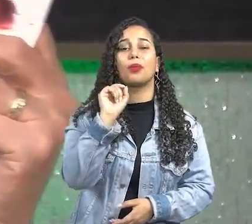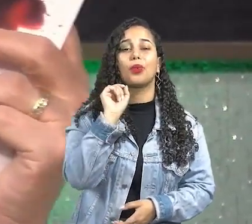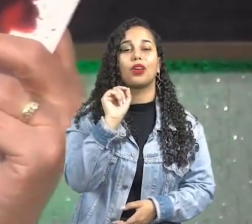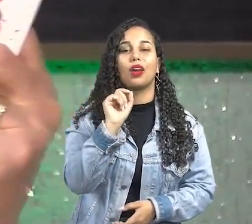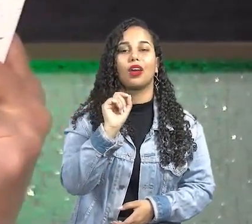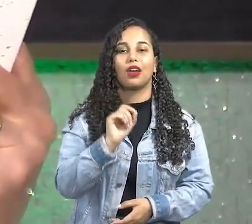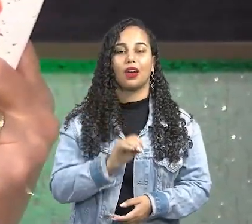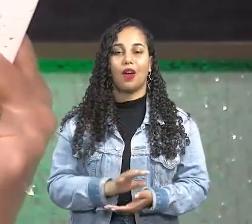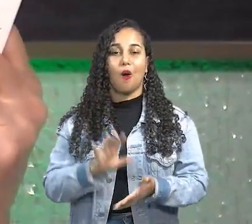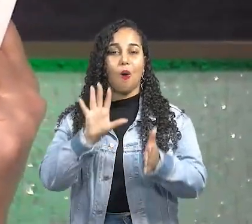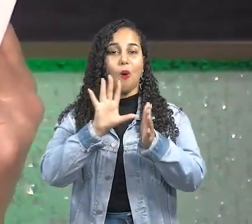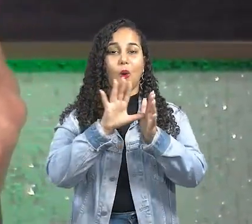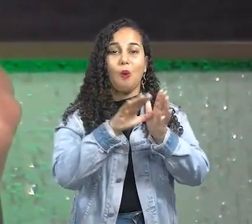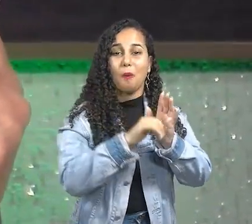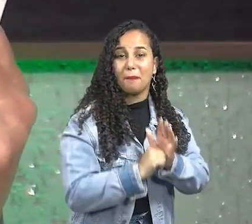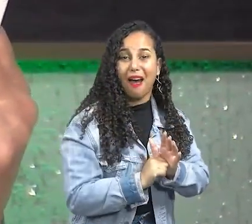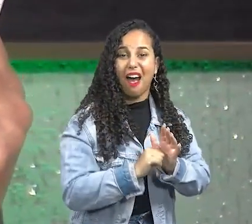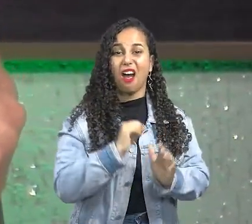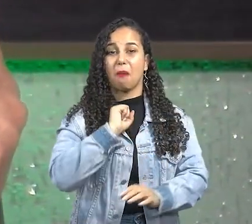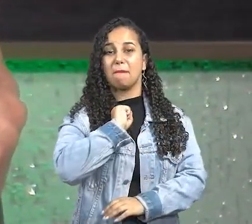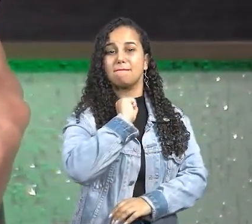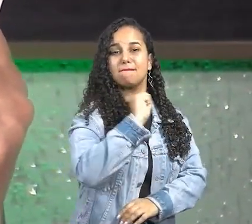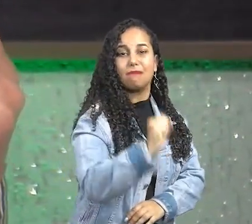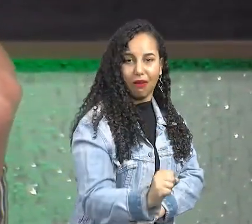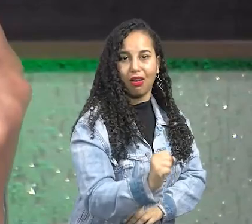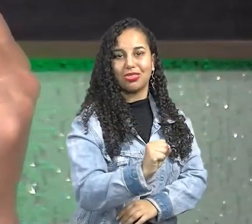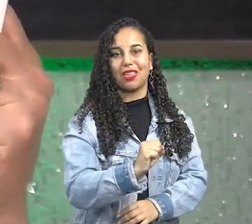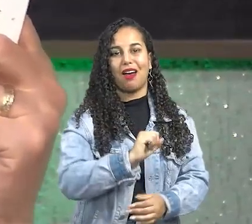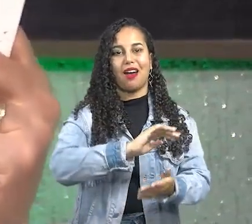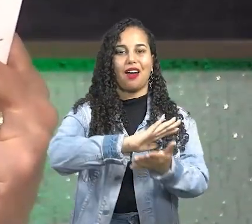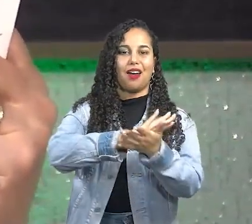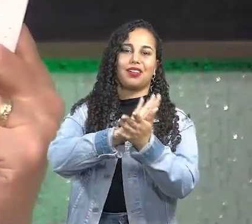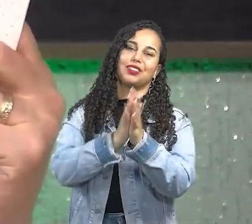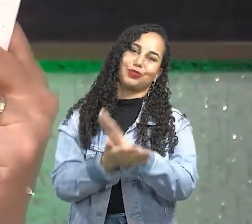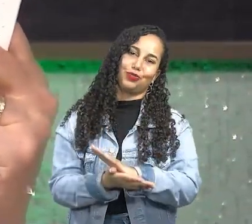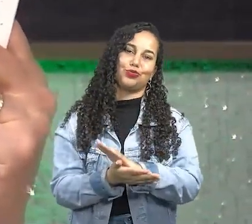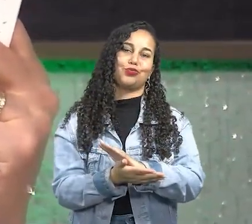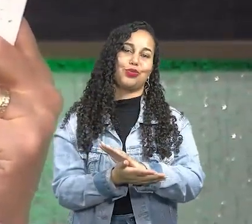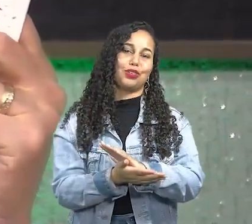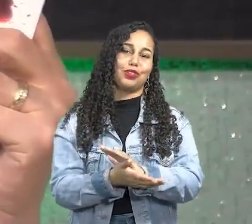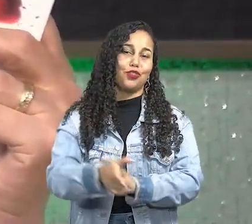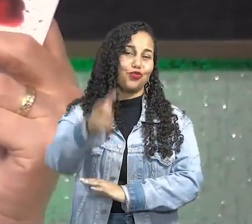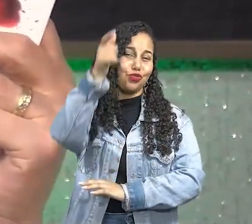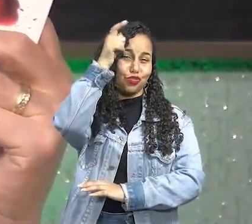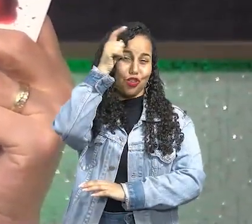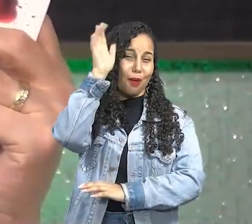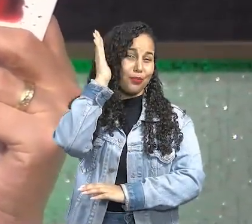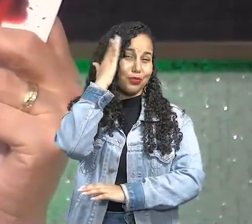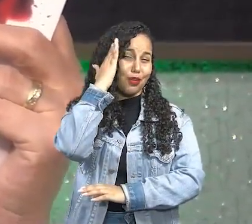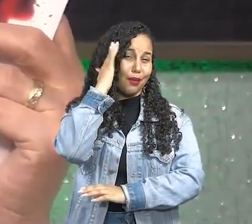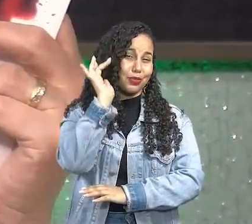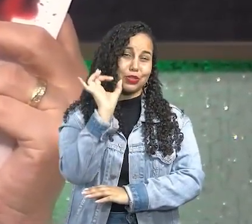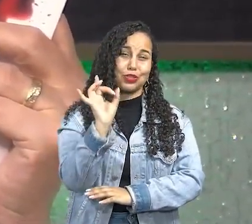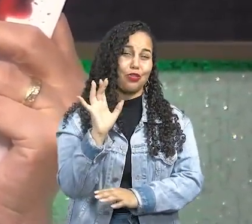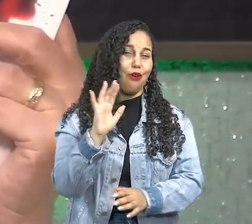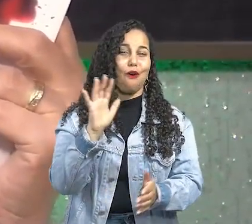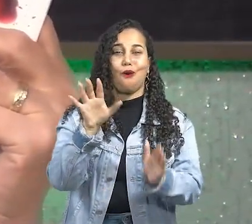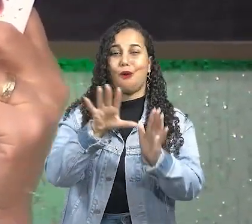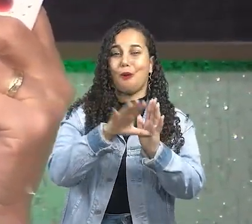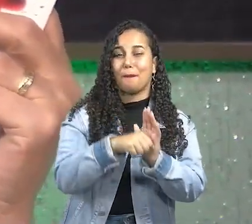verbos, segundo o Senhor Jesus, o ladrão. Ele só sabe roubar, matar e